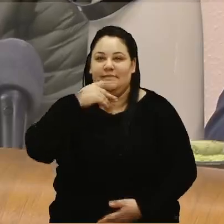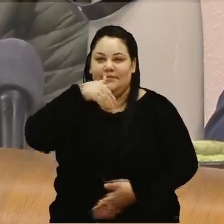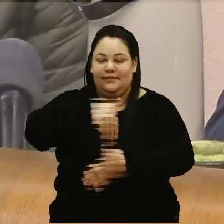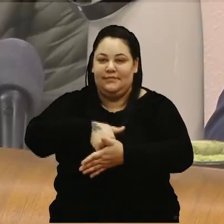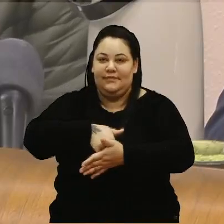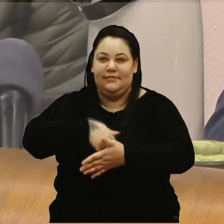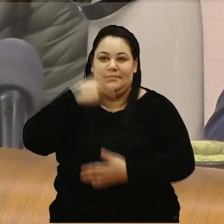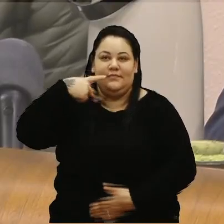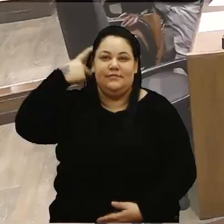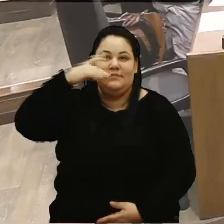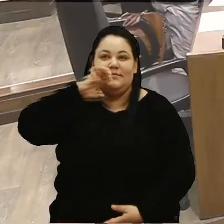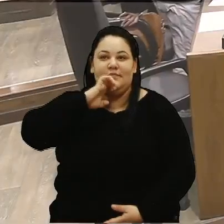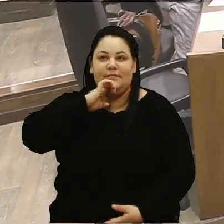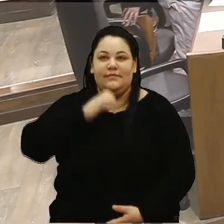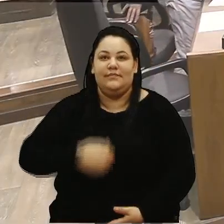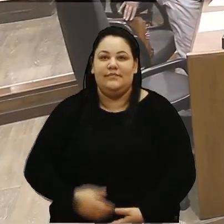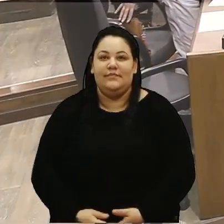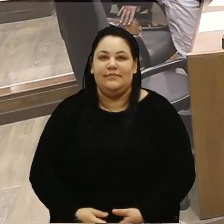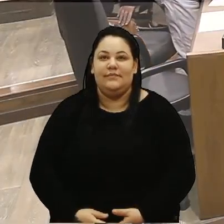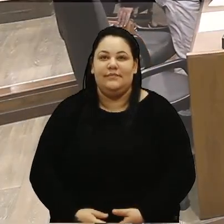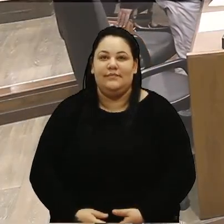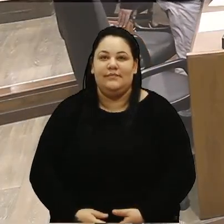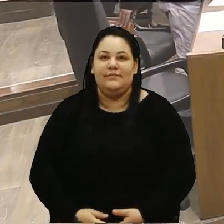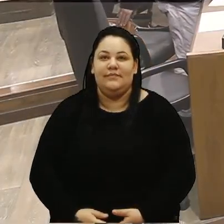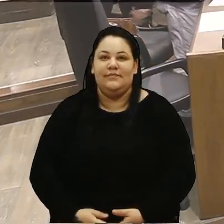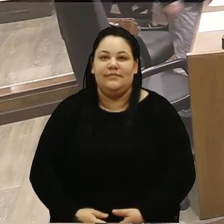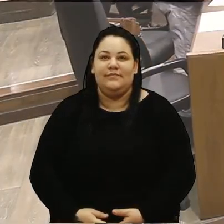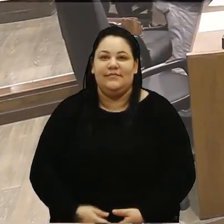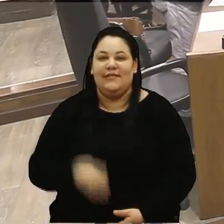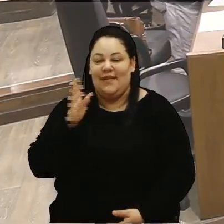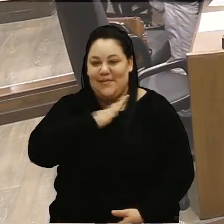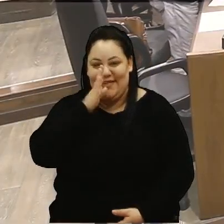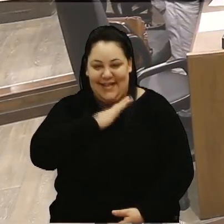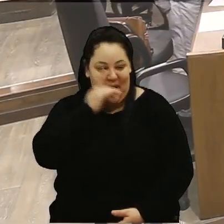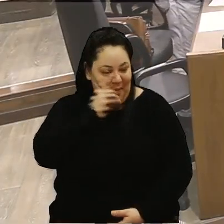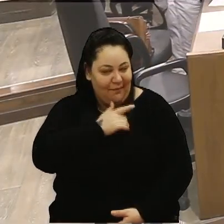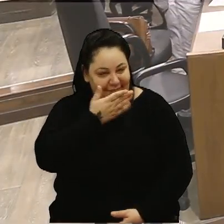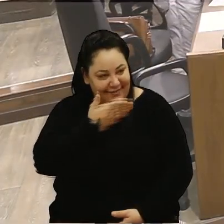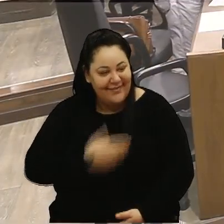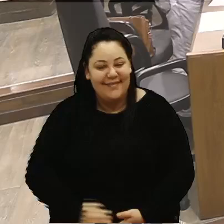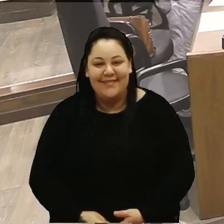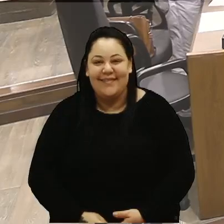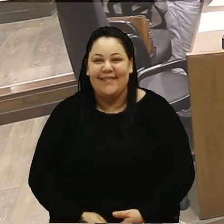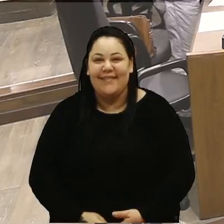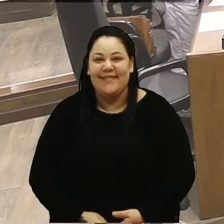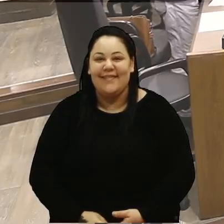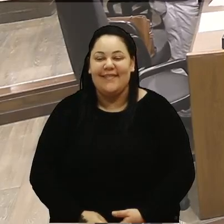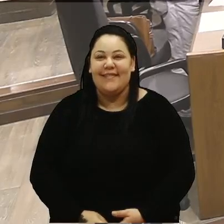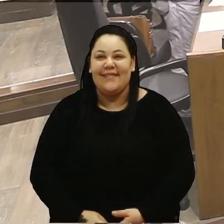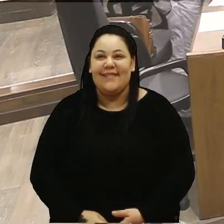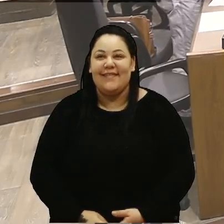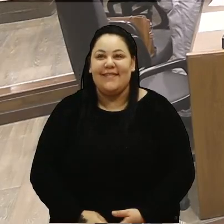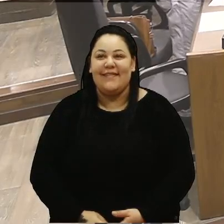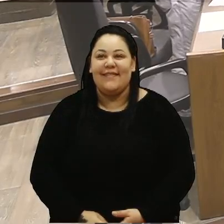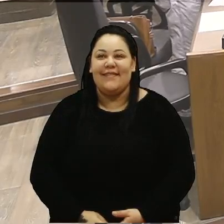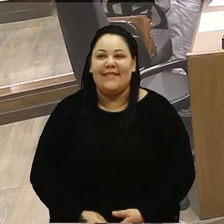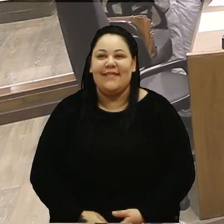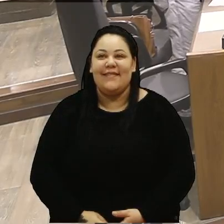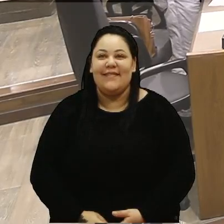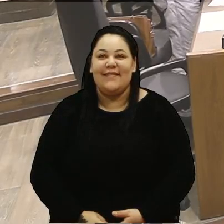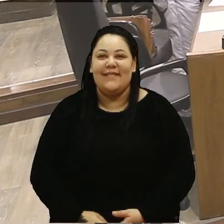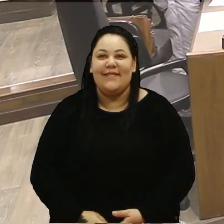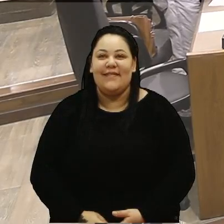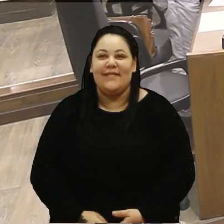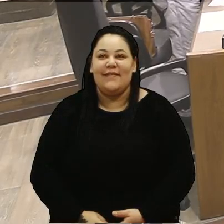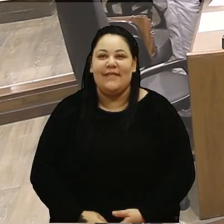Vereadora Estela Balardim. Que apressado, senhor presidente. Eu quero aqui fazer